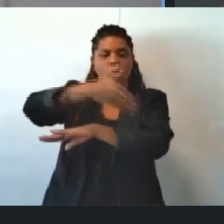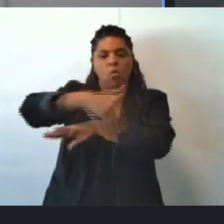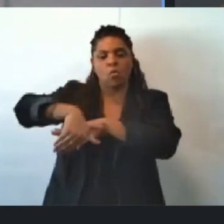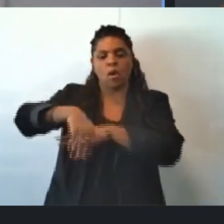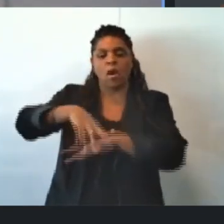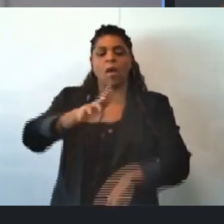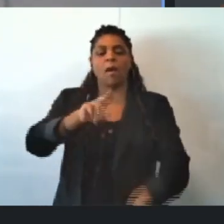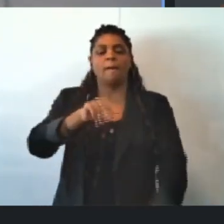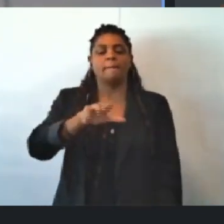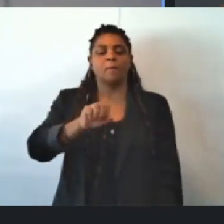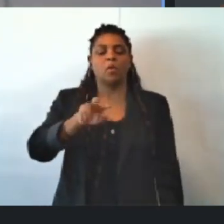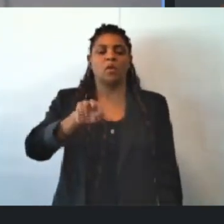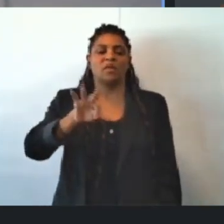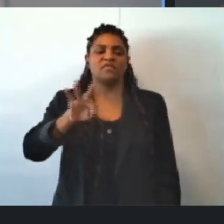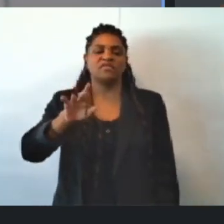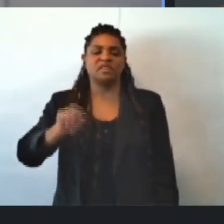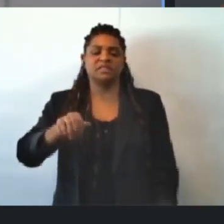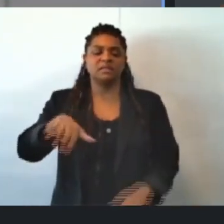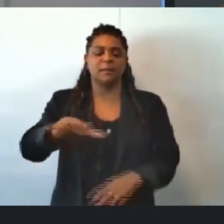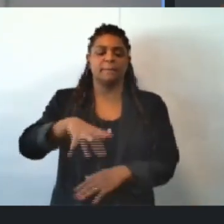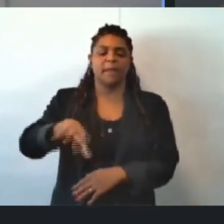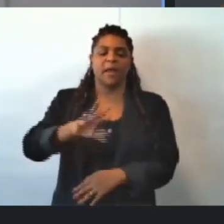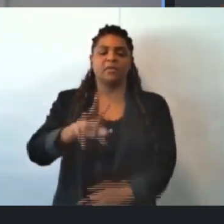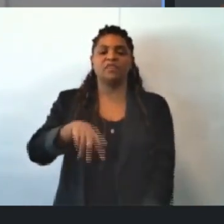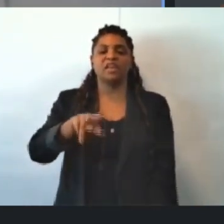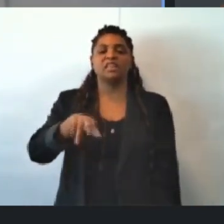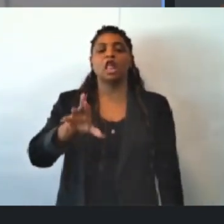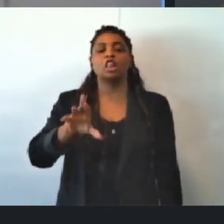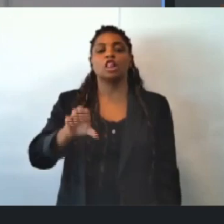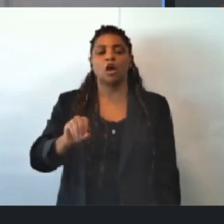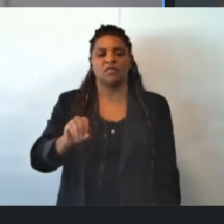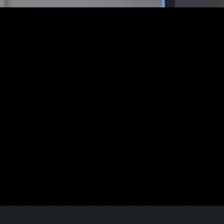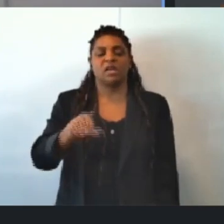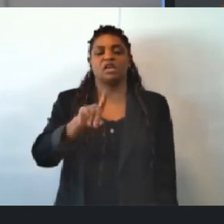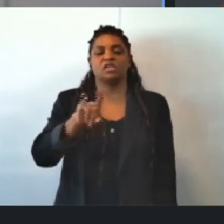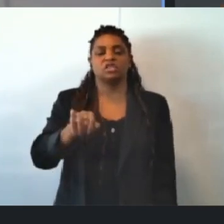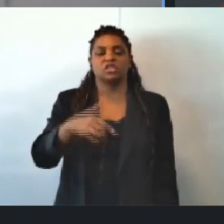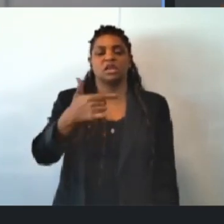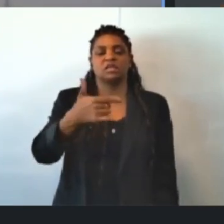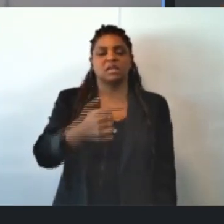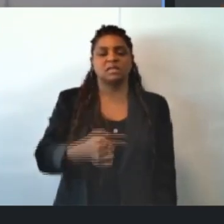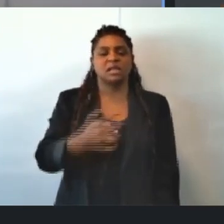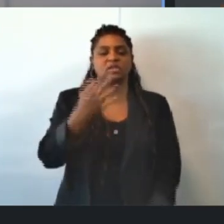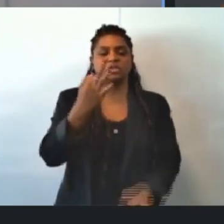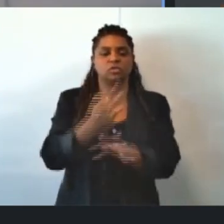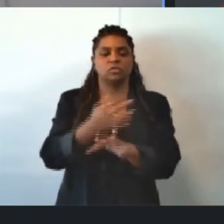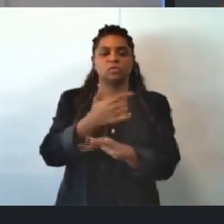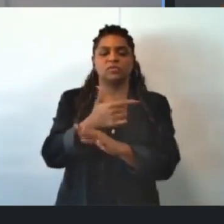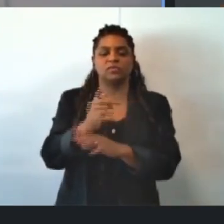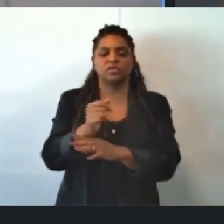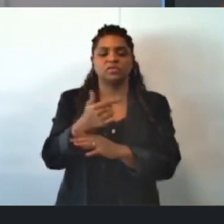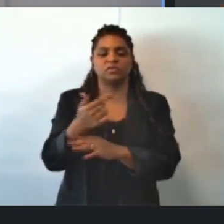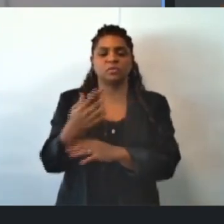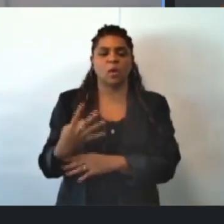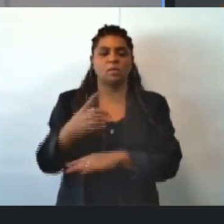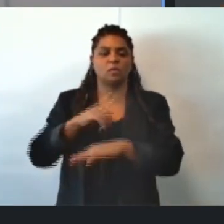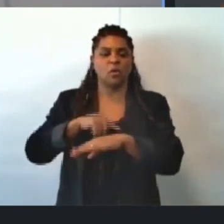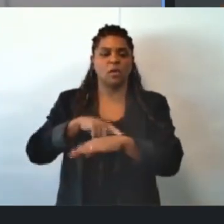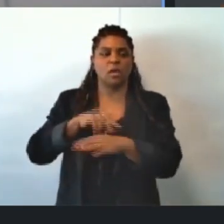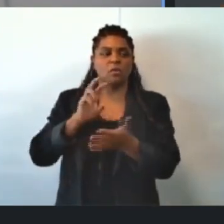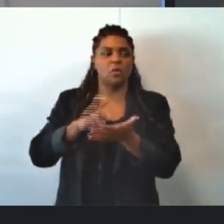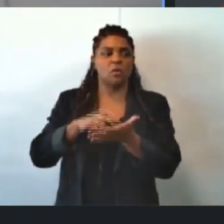Venda Nova. Data, dia 17 de julho de 24, às 11 da manhã. Local de encontro na rua Boa